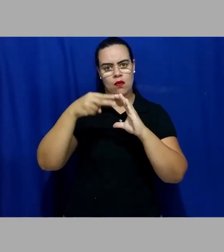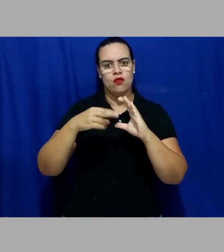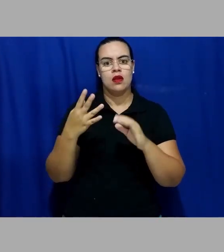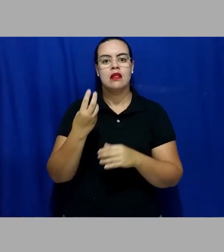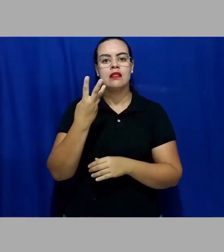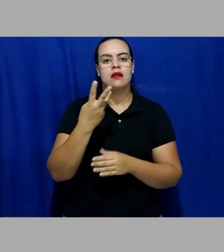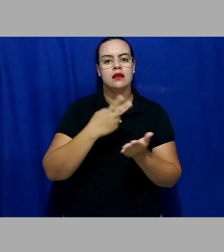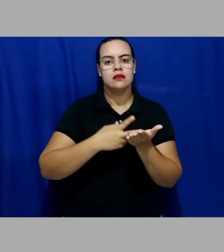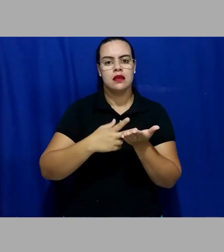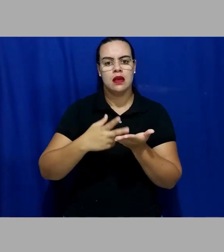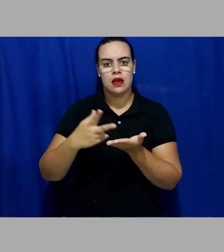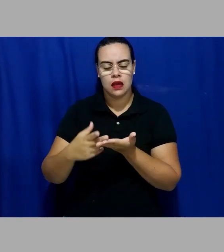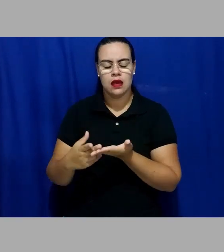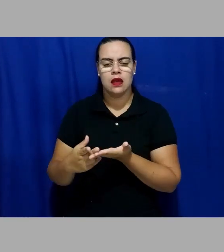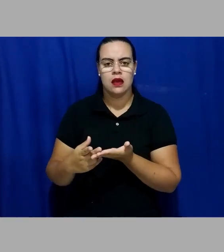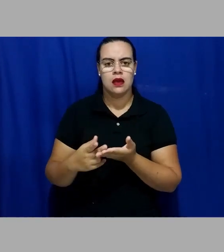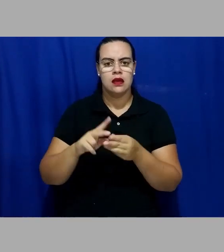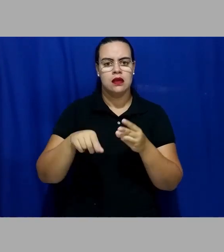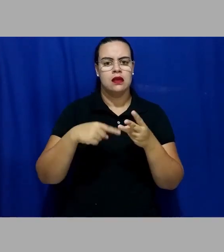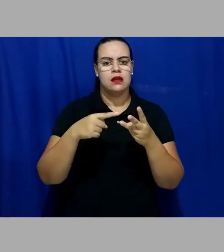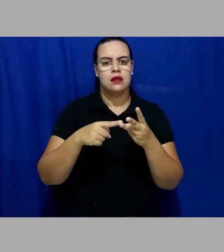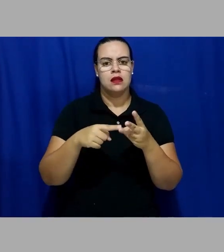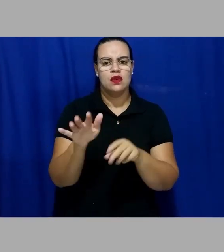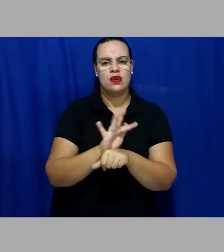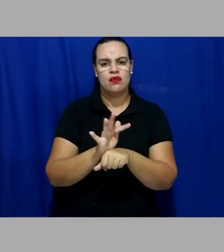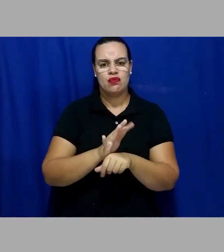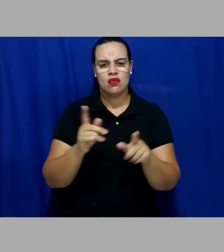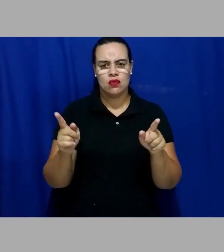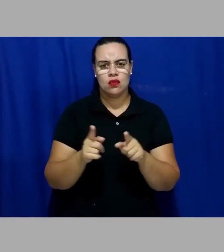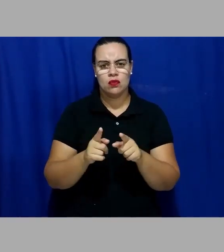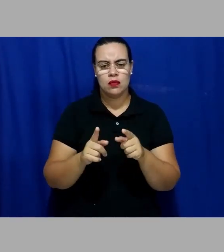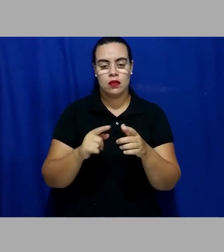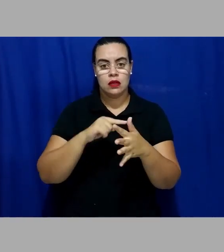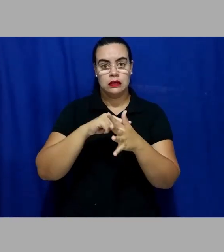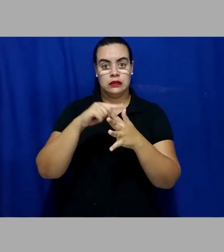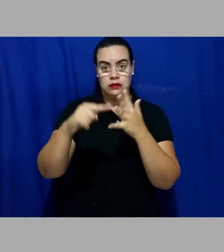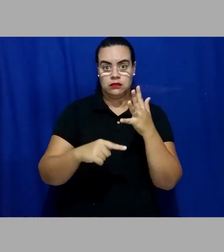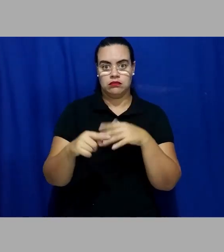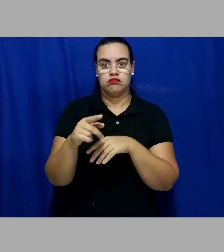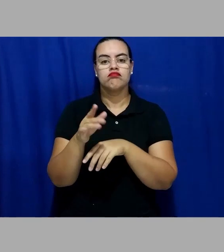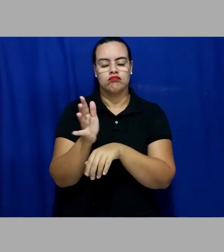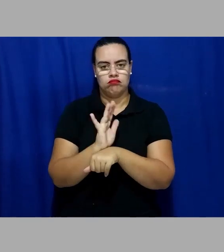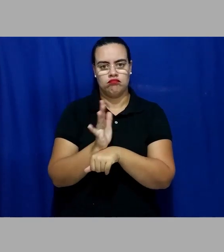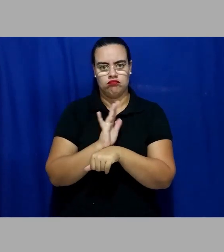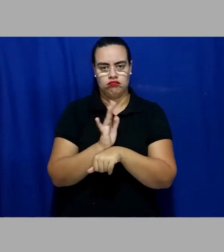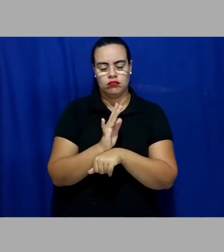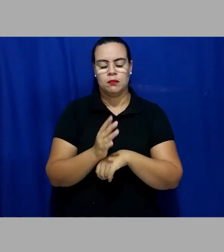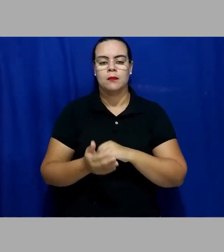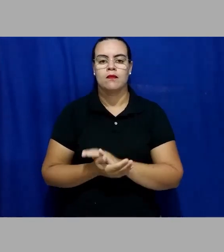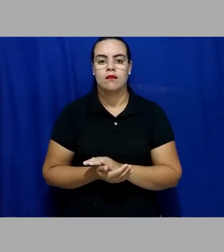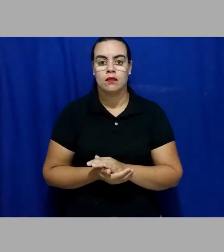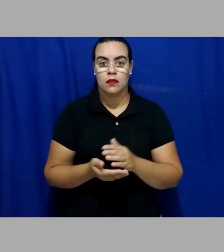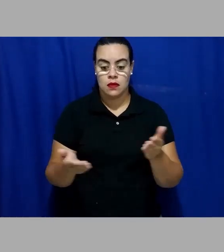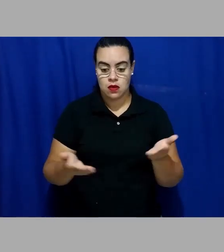obras audiovisuais, né? Até agora foram 3 séries, 3 curtas-metragens e 5 longas.